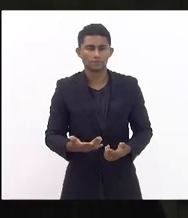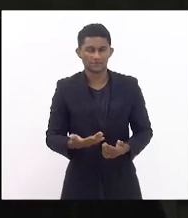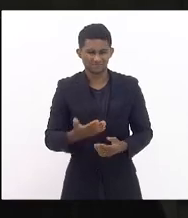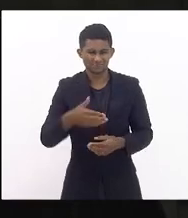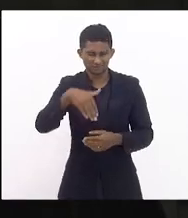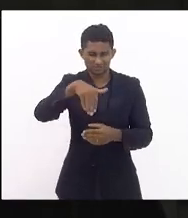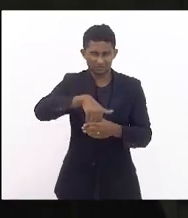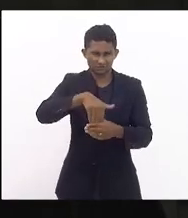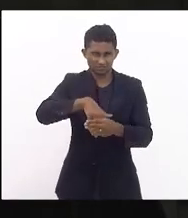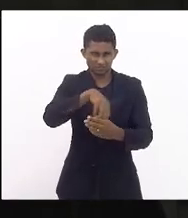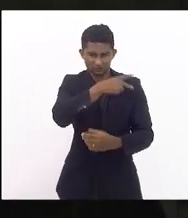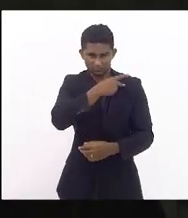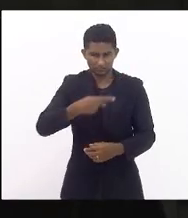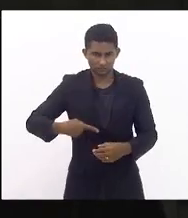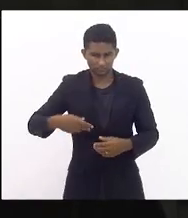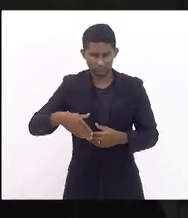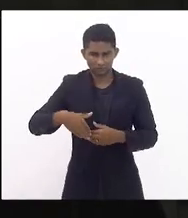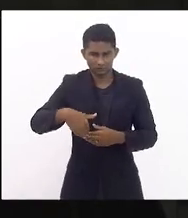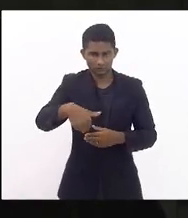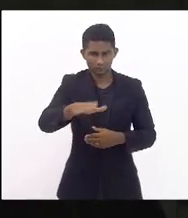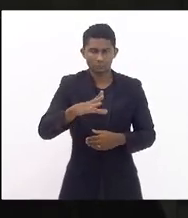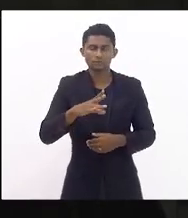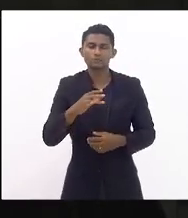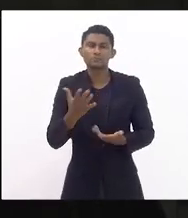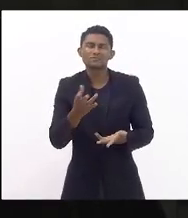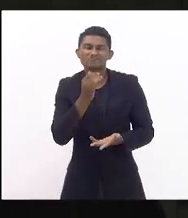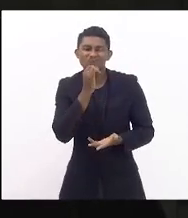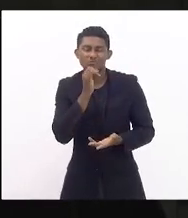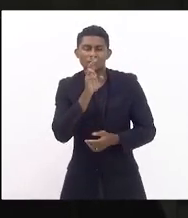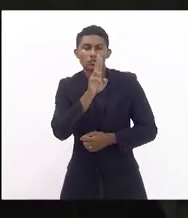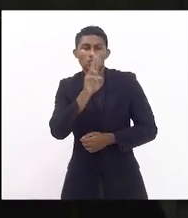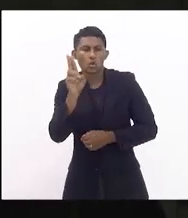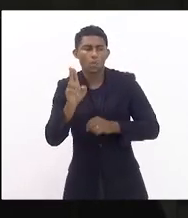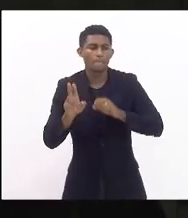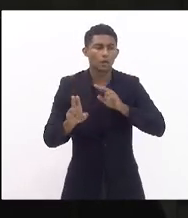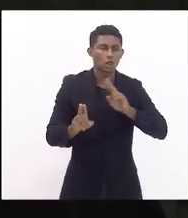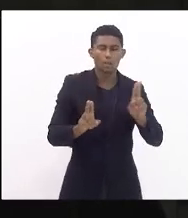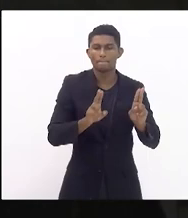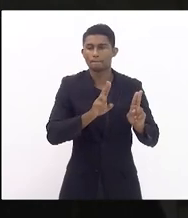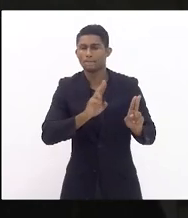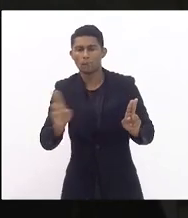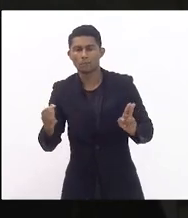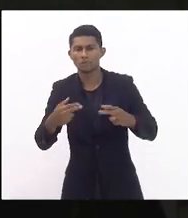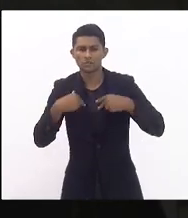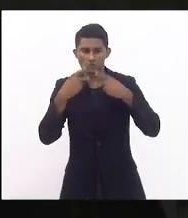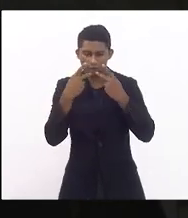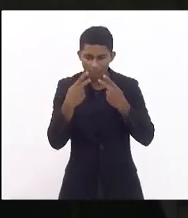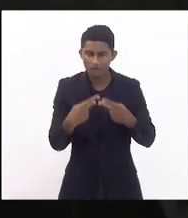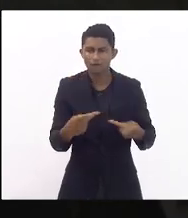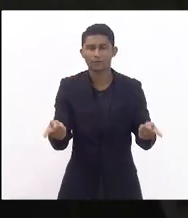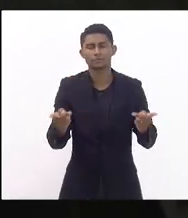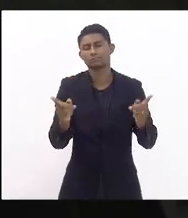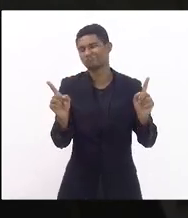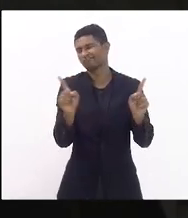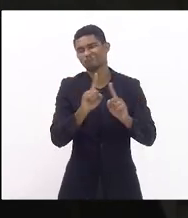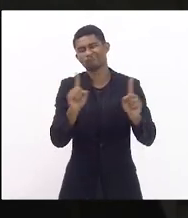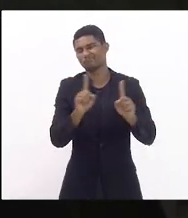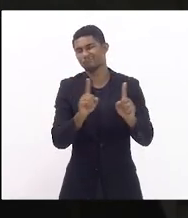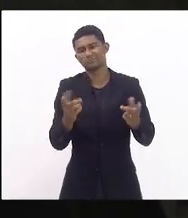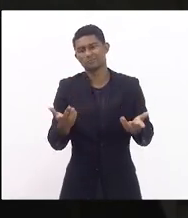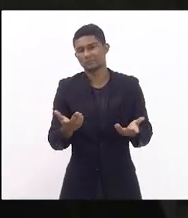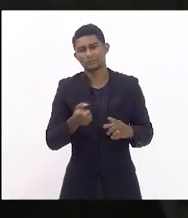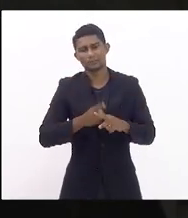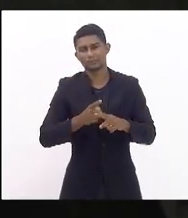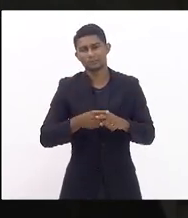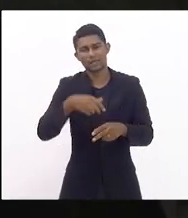governamentais. Sem falar em nomes, né? Porque não é hora de falar em nomes, porque não tem